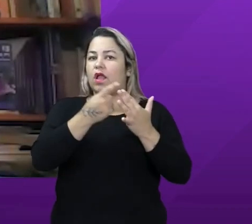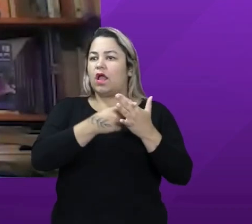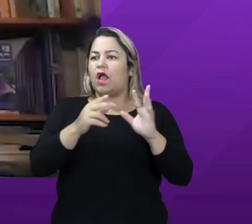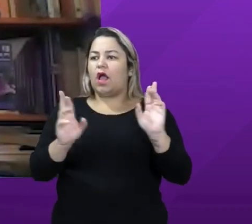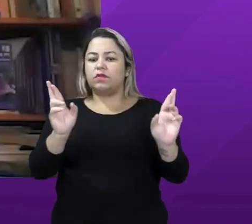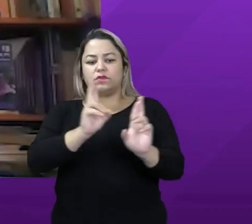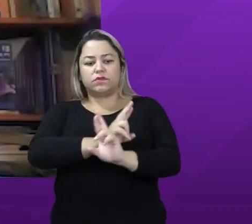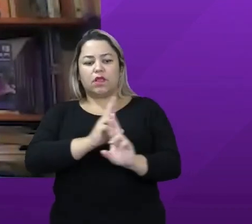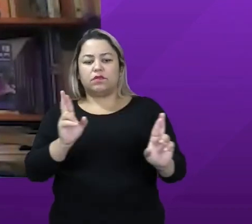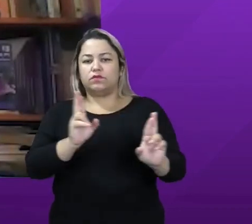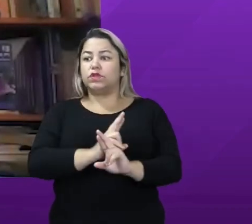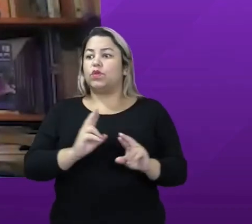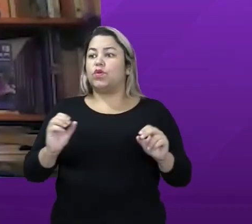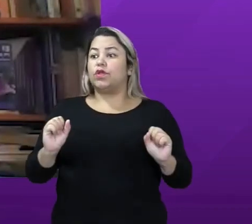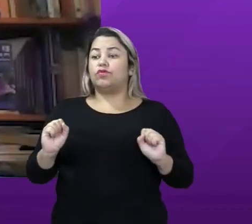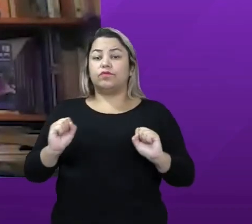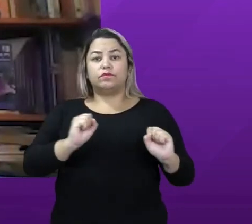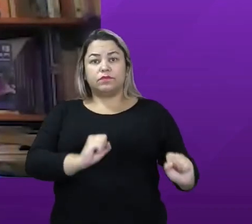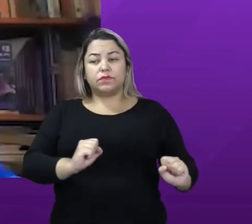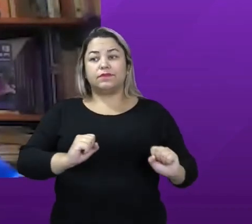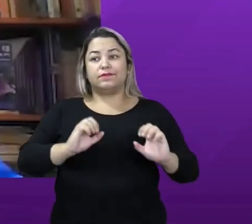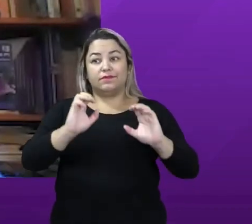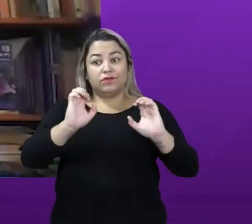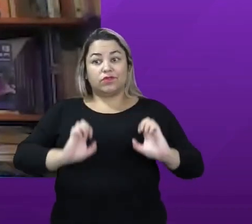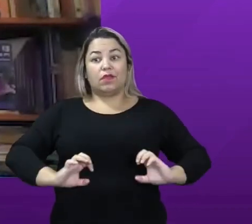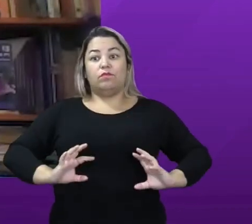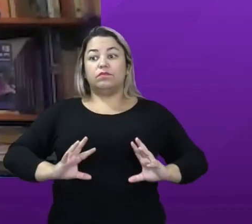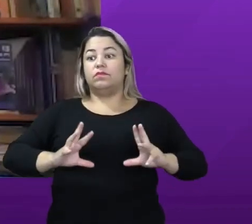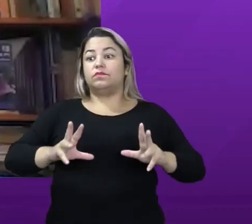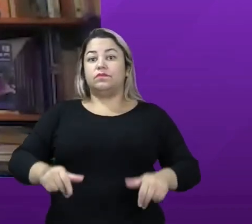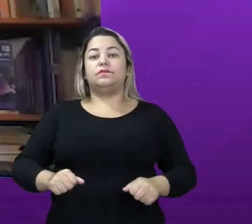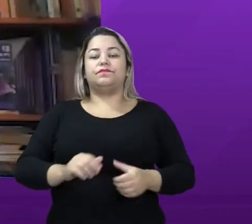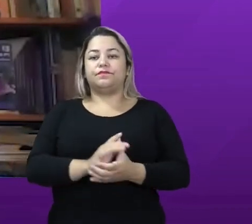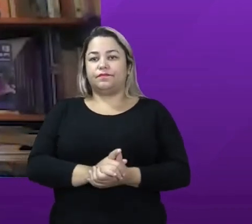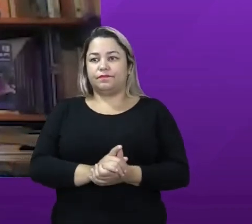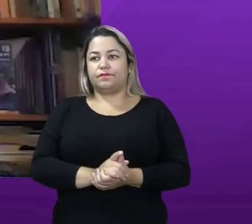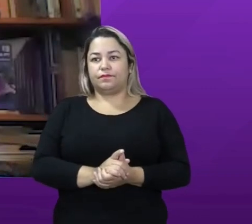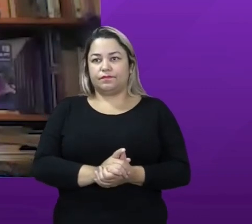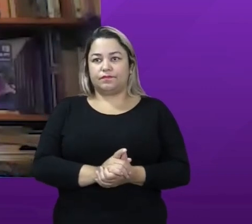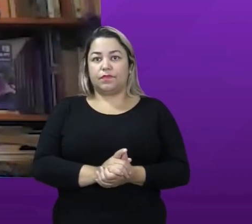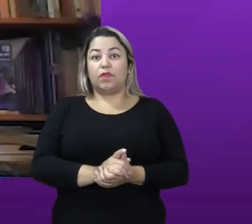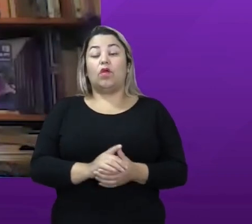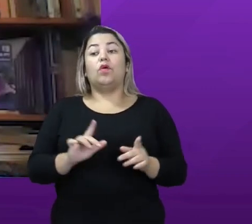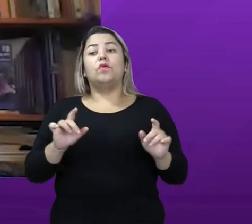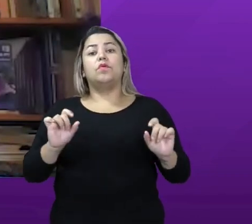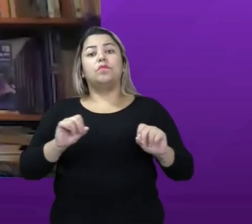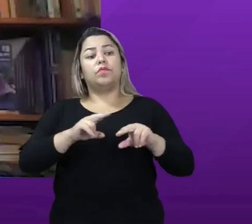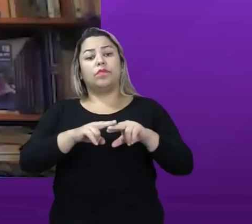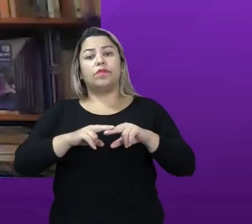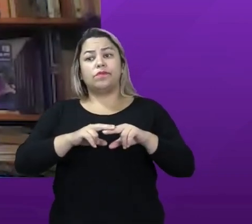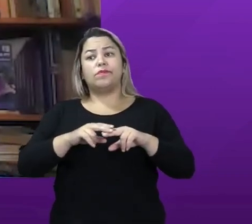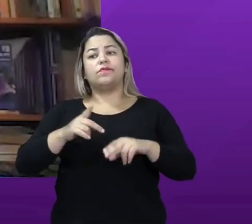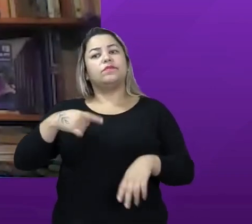de poder se estruturam e estruturam todas as dimensões. Por isso,